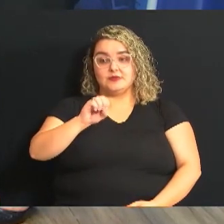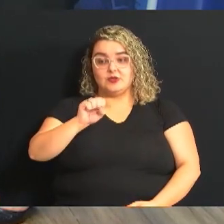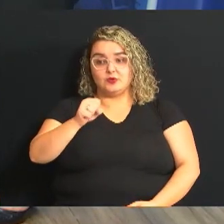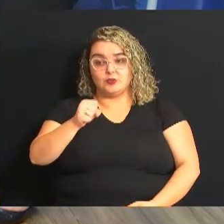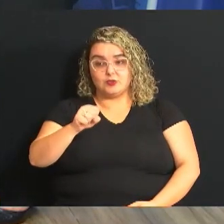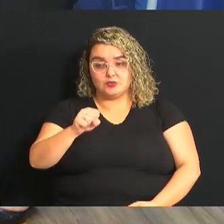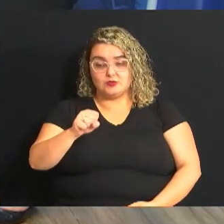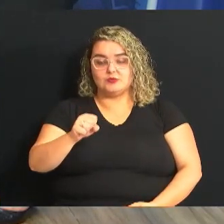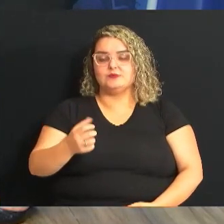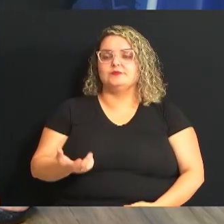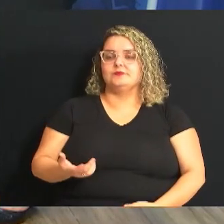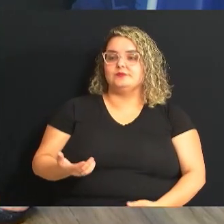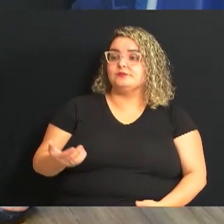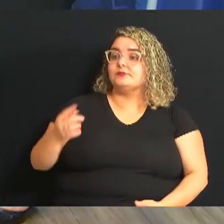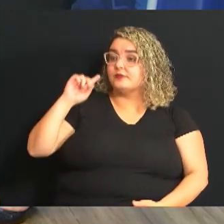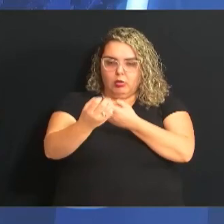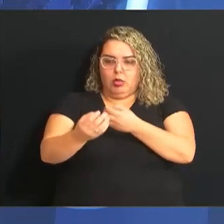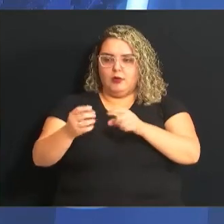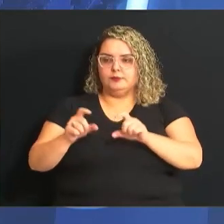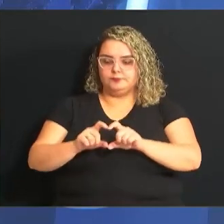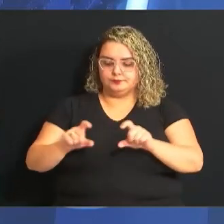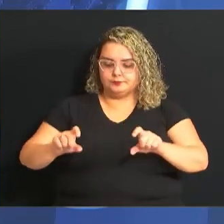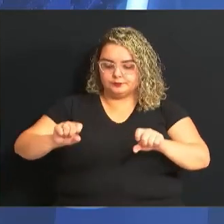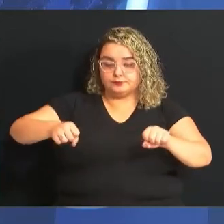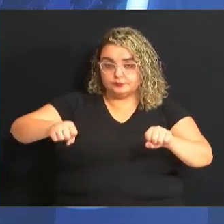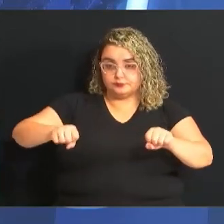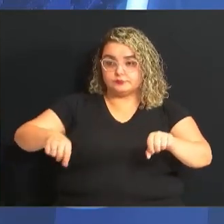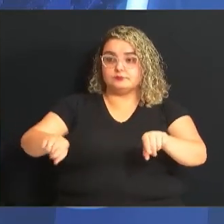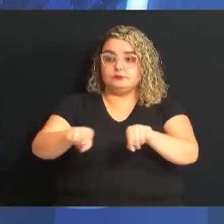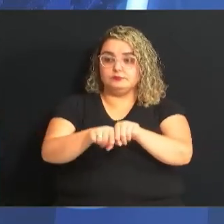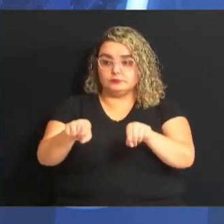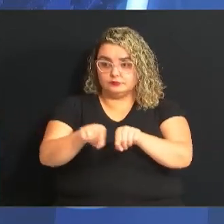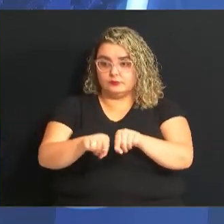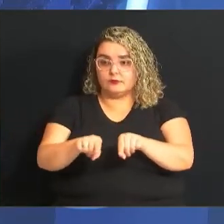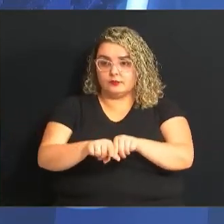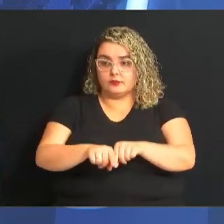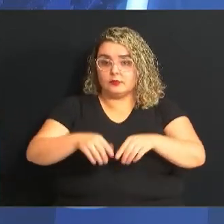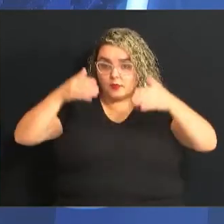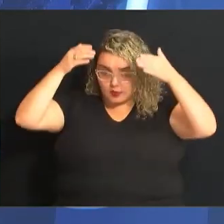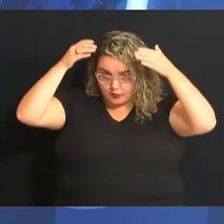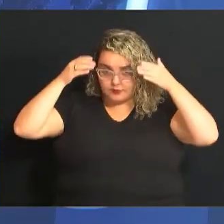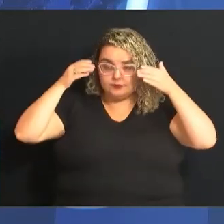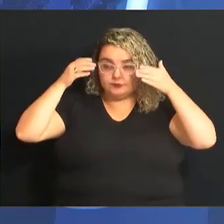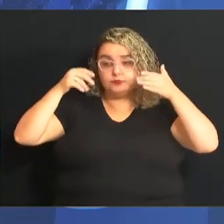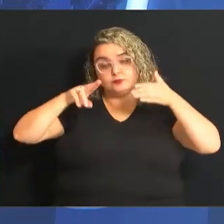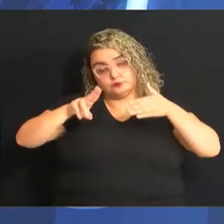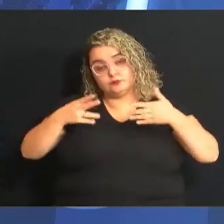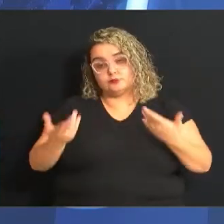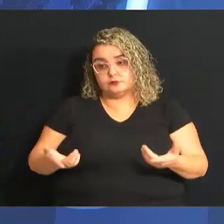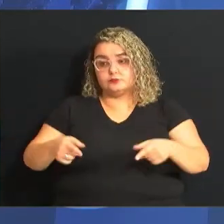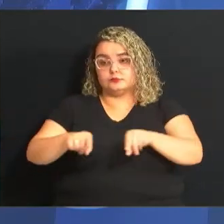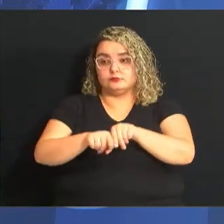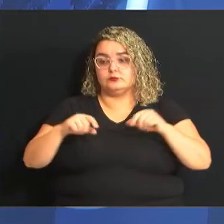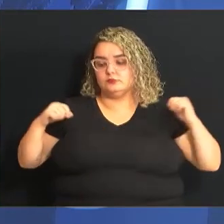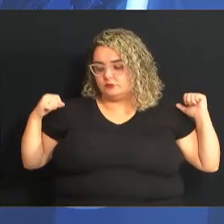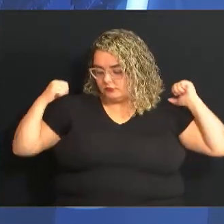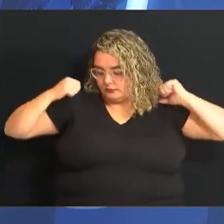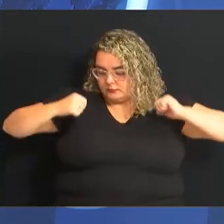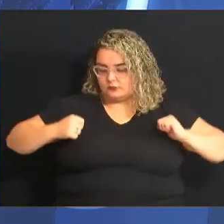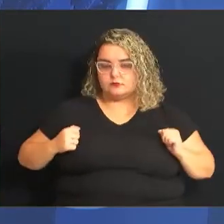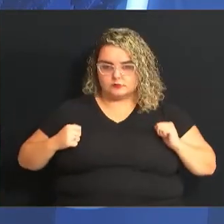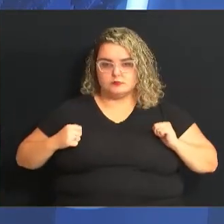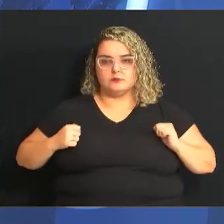presença de vários amigos meus, que são as pessoas que mais eu